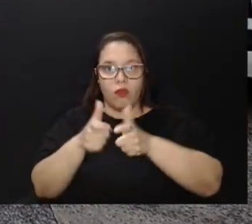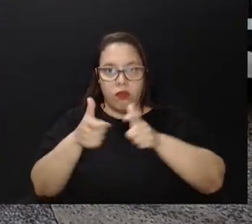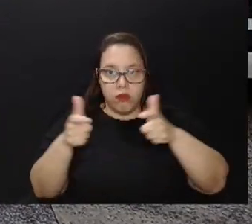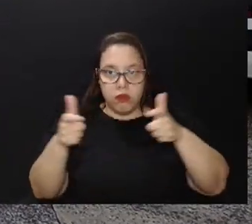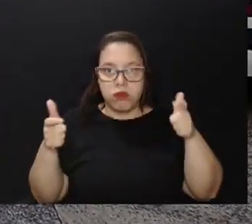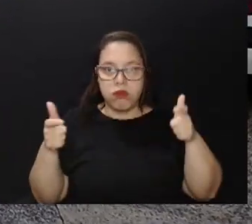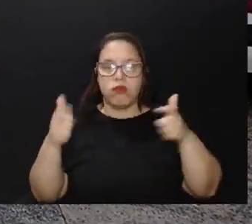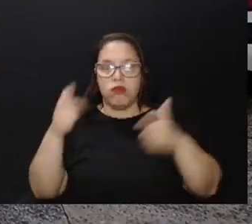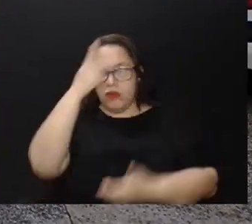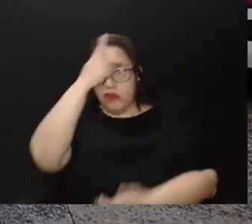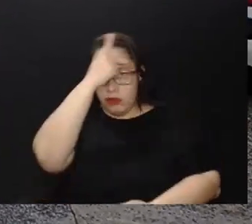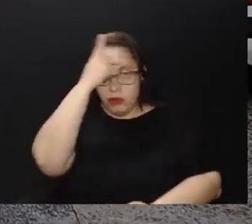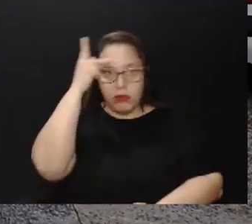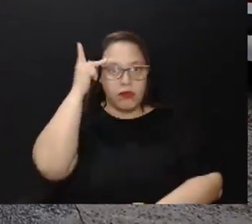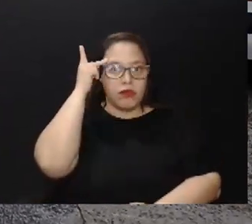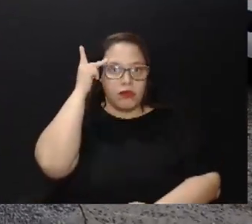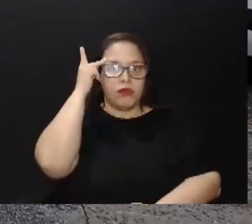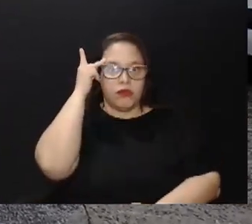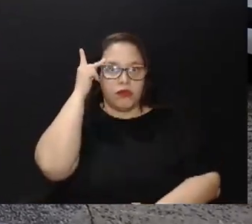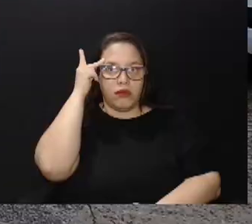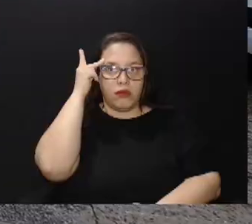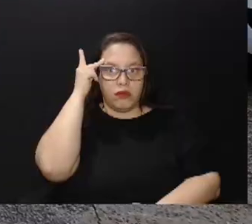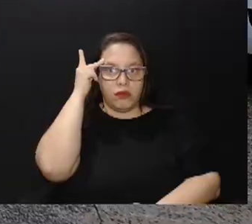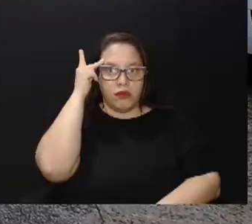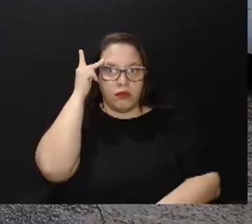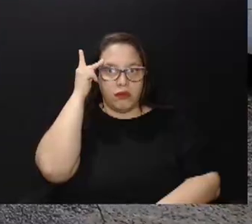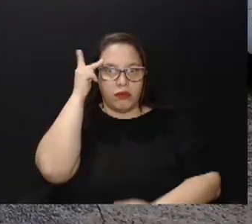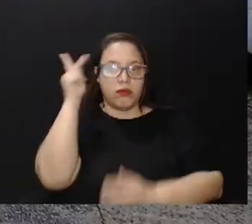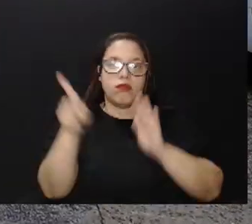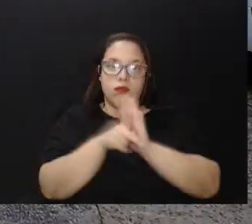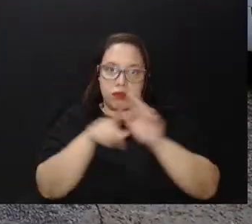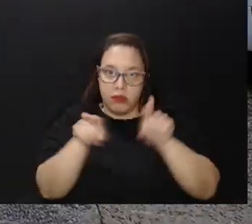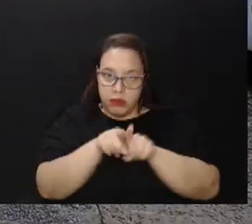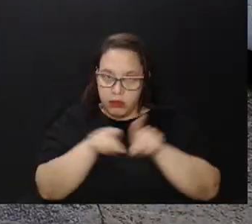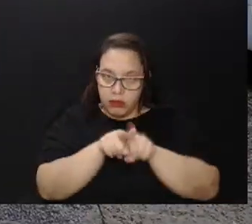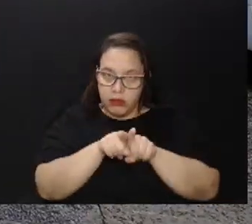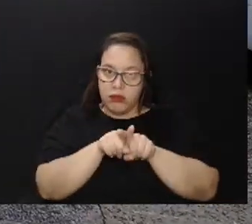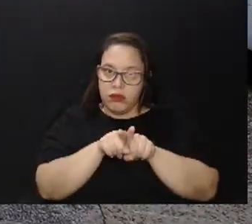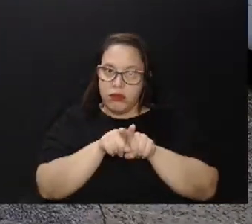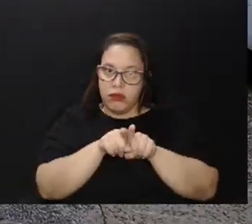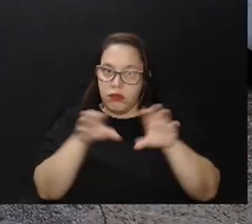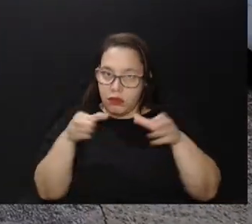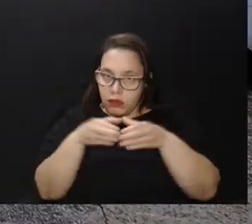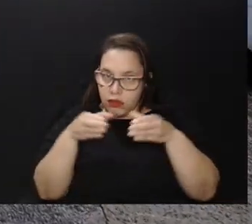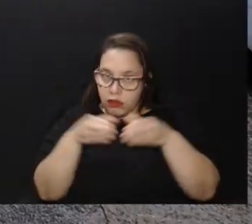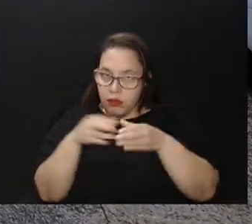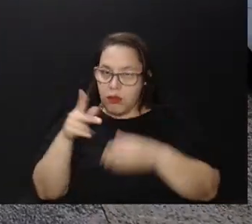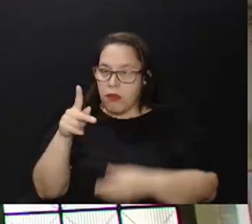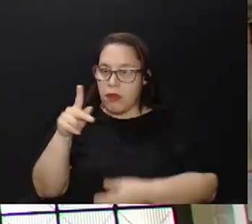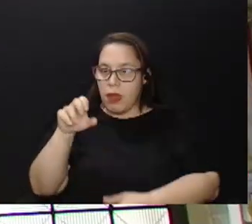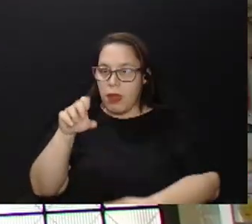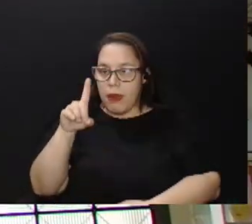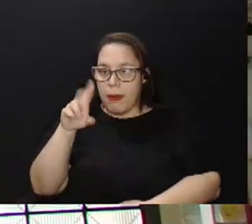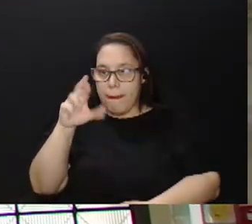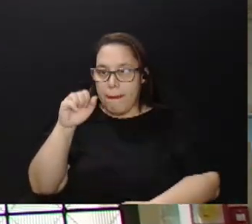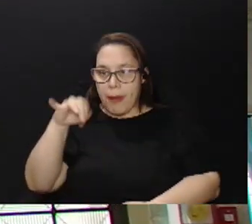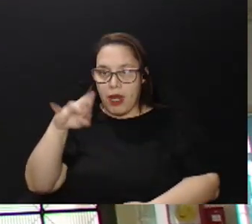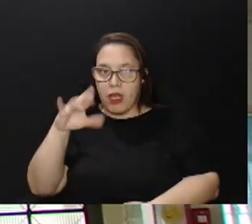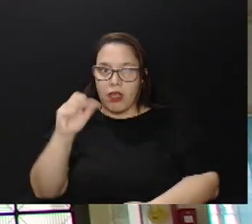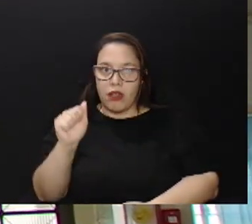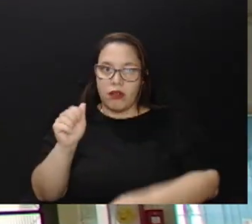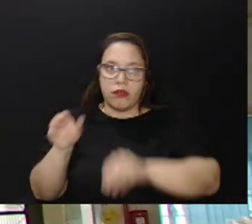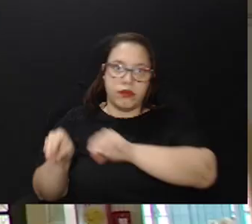que pertenciam também à comunidade de Pedra Branca, eles também eram